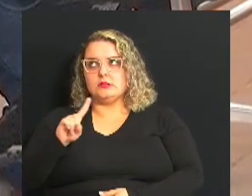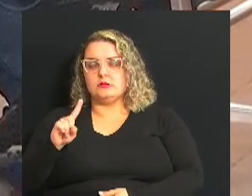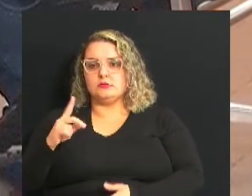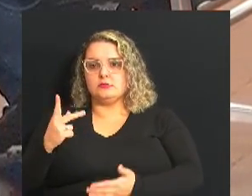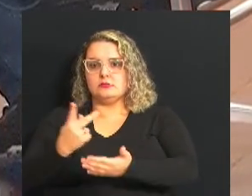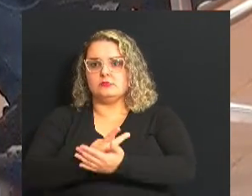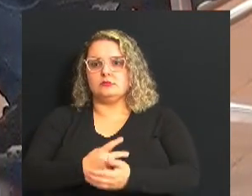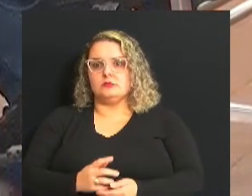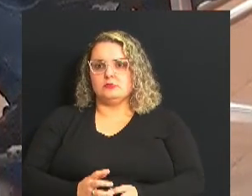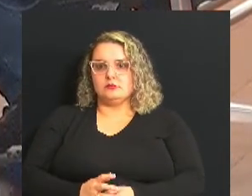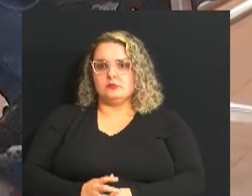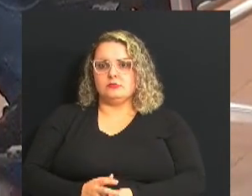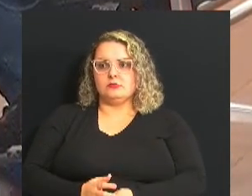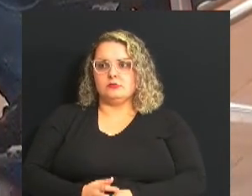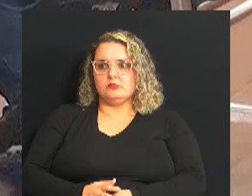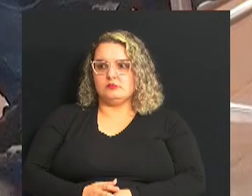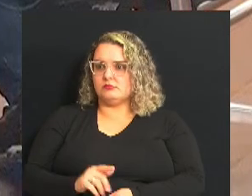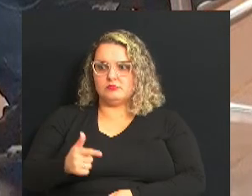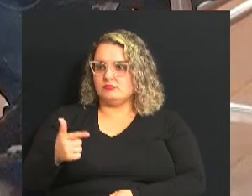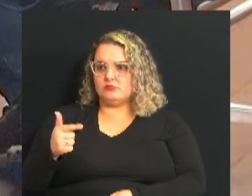não. Temos mais, né?